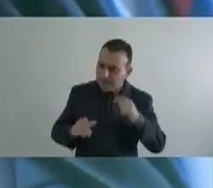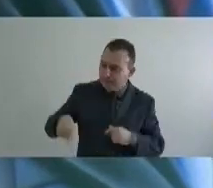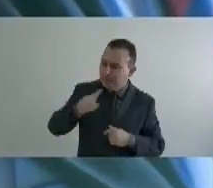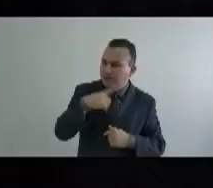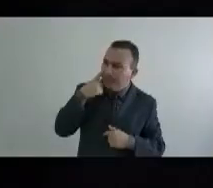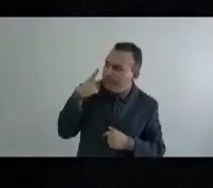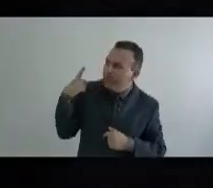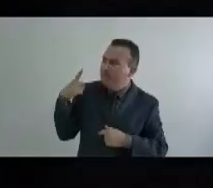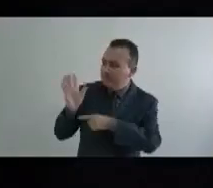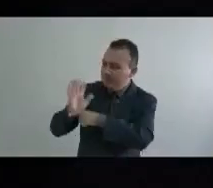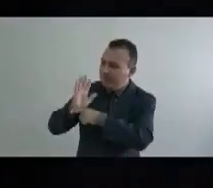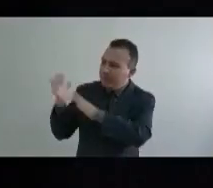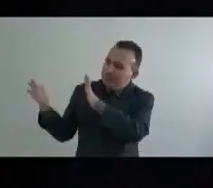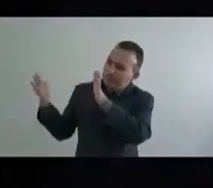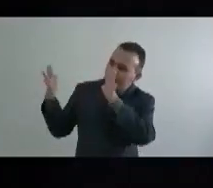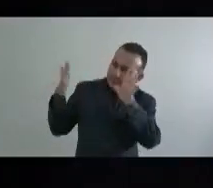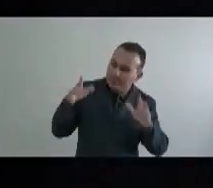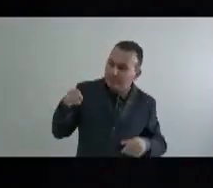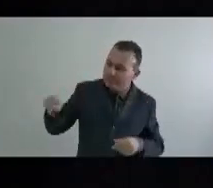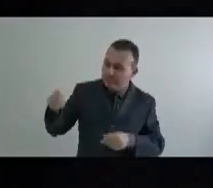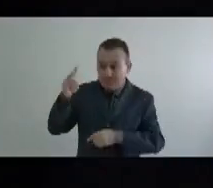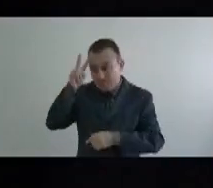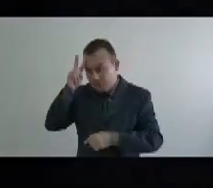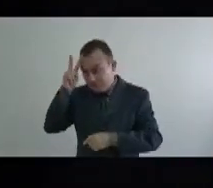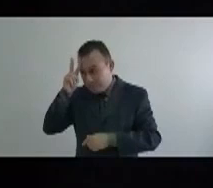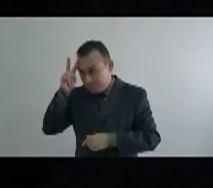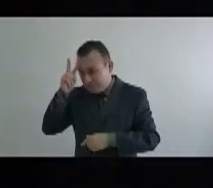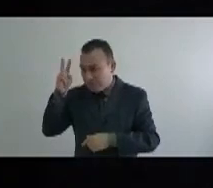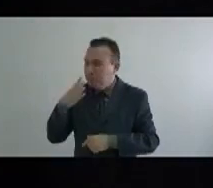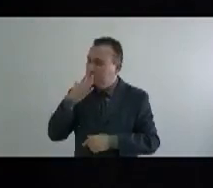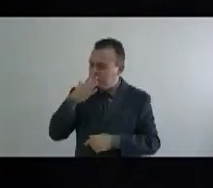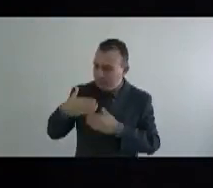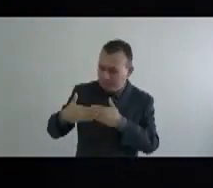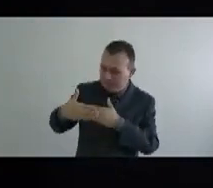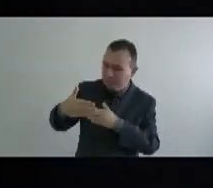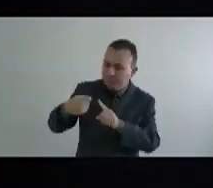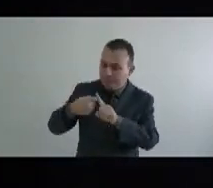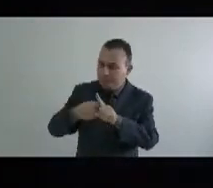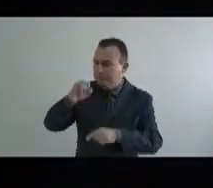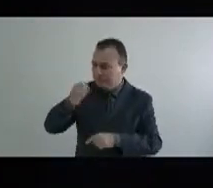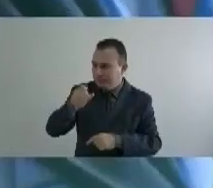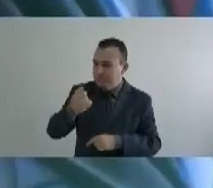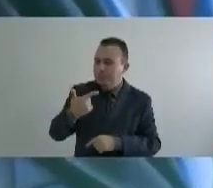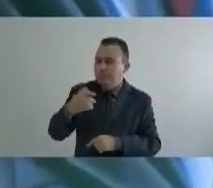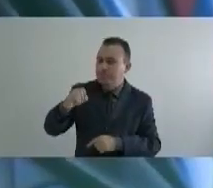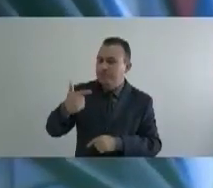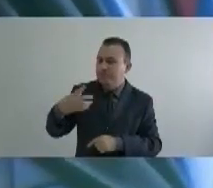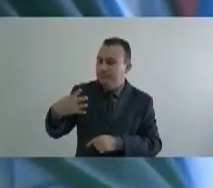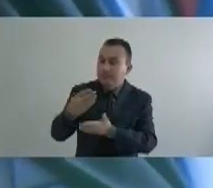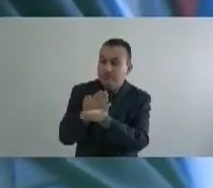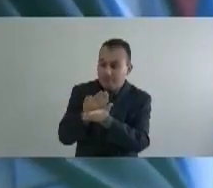Vossa Excelência nessa trajetória que, em janeiro de 2024, terá início, mas